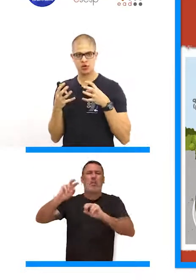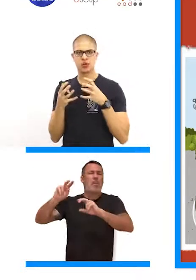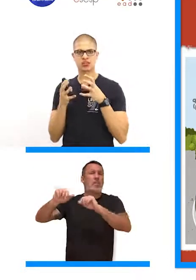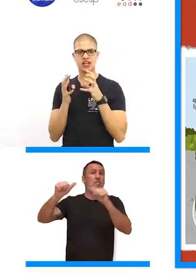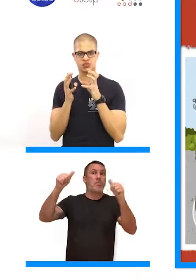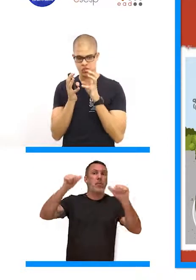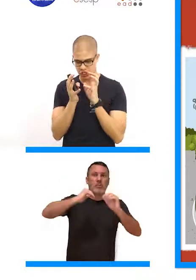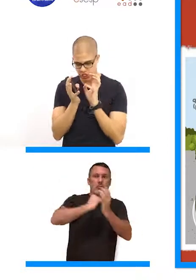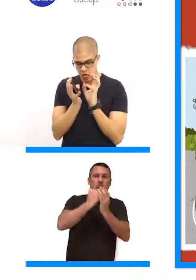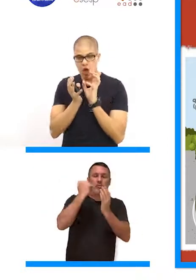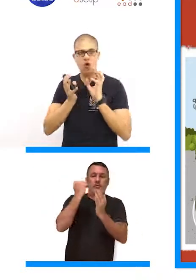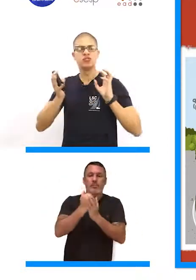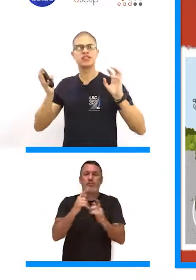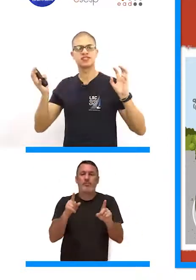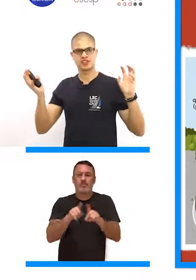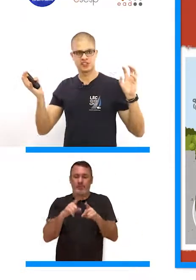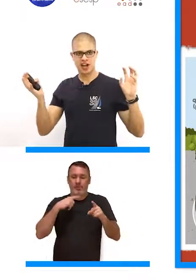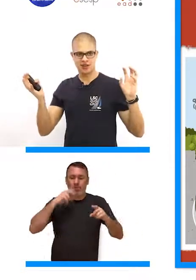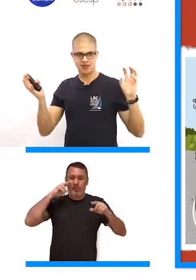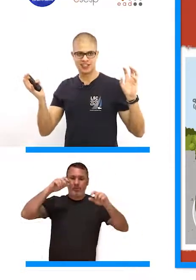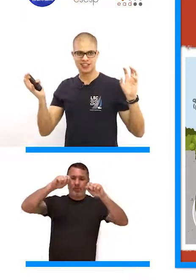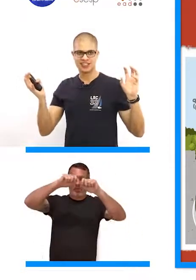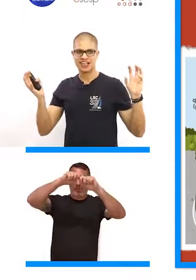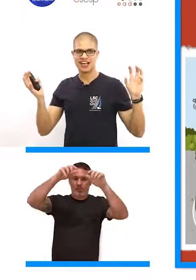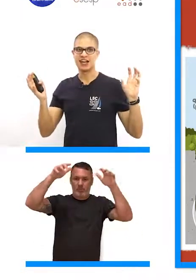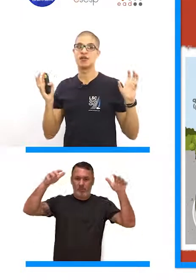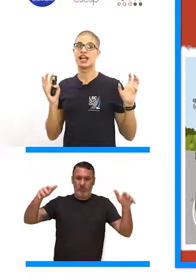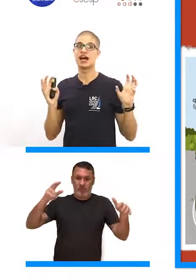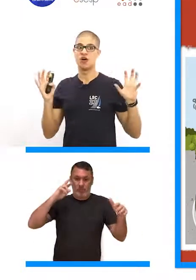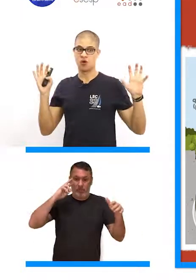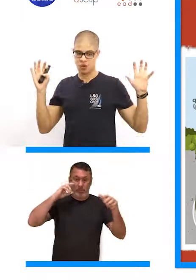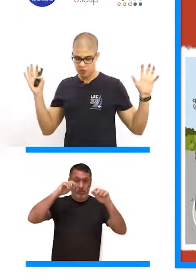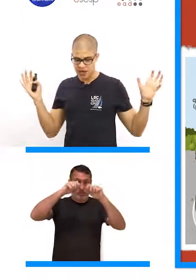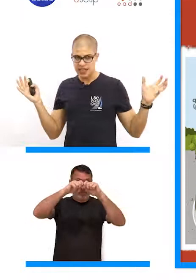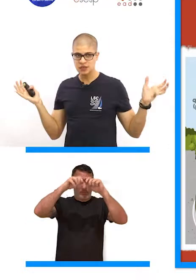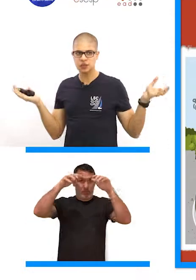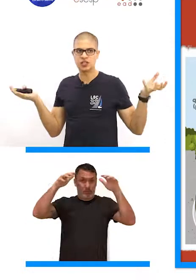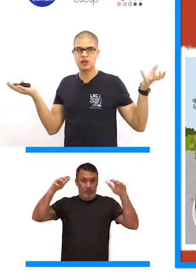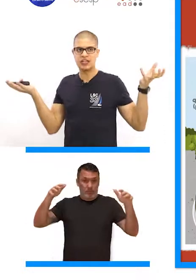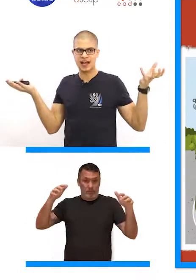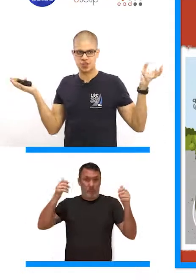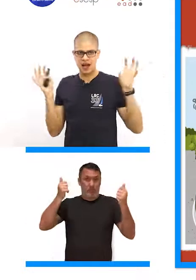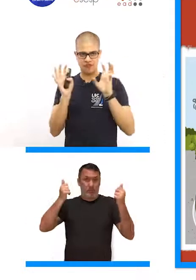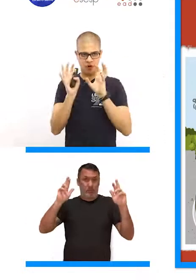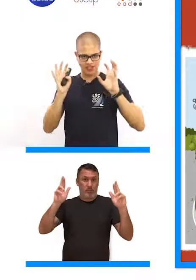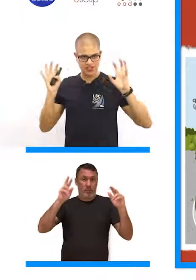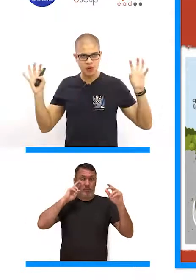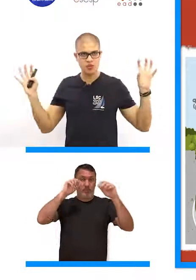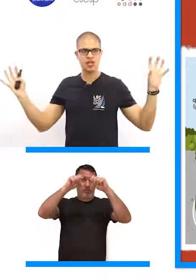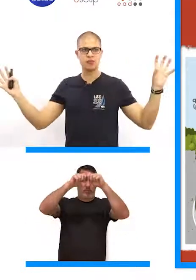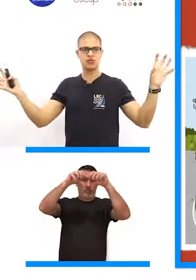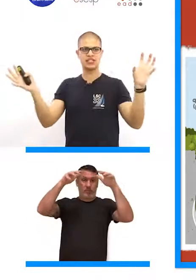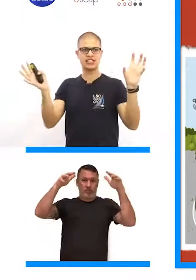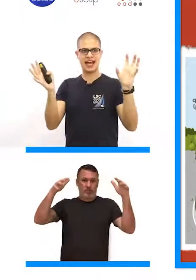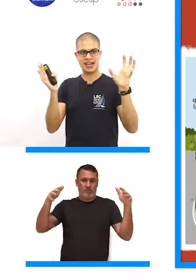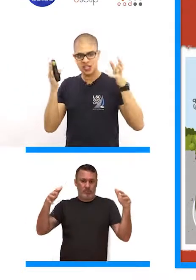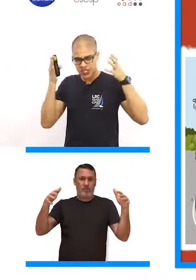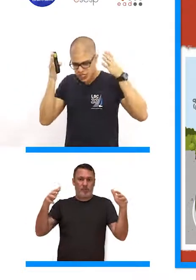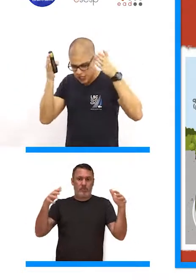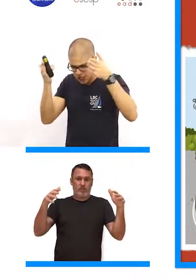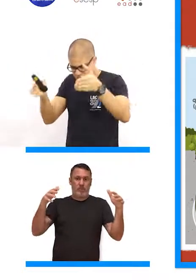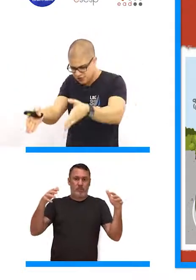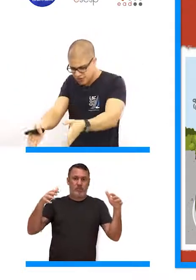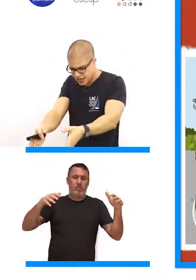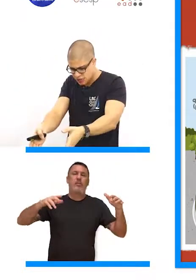consideramos aí o processo de condensação, tá? Olha lá, ó, o aumento da umidade do ar, formação de